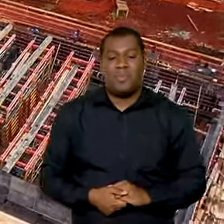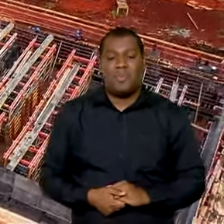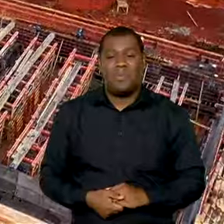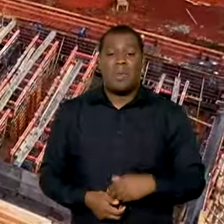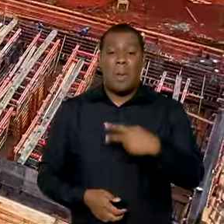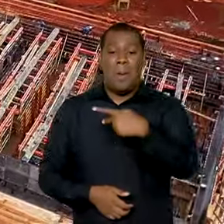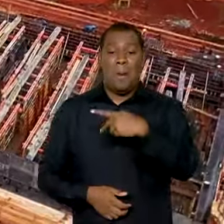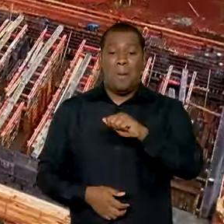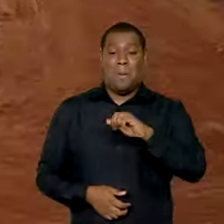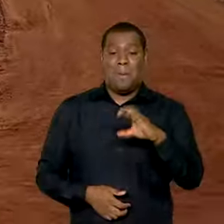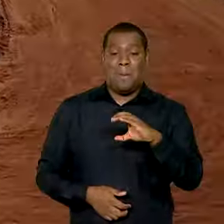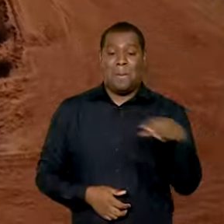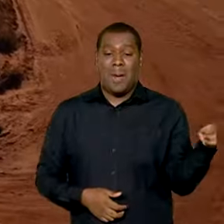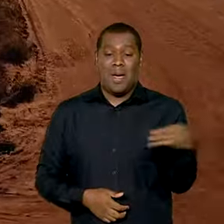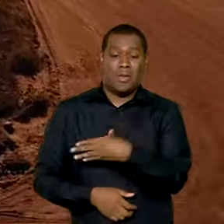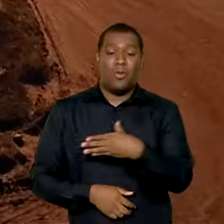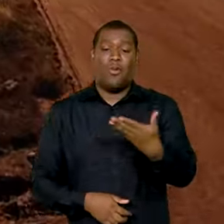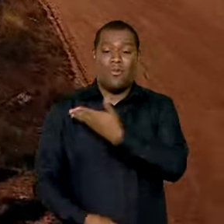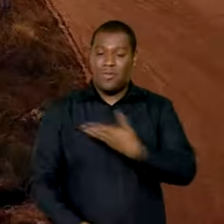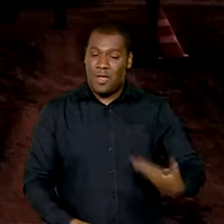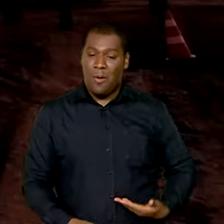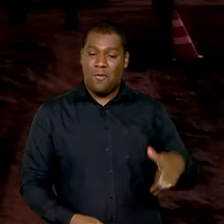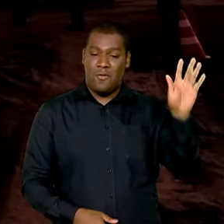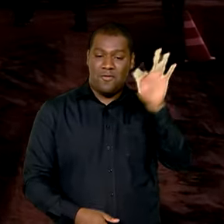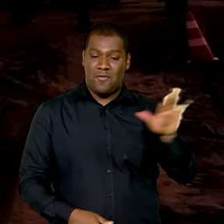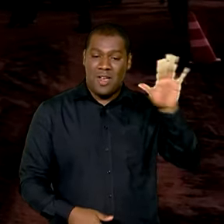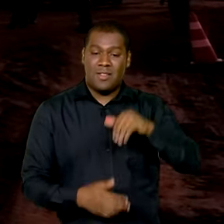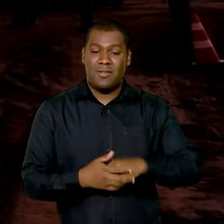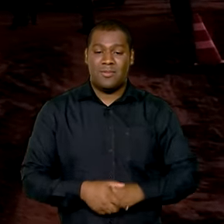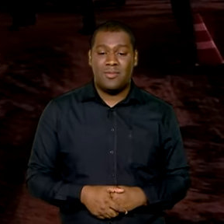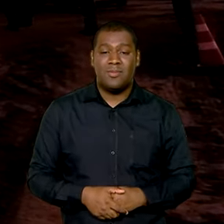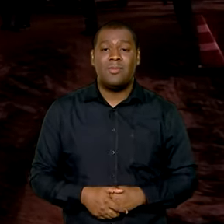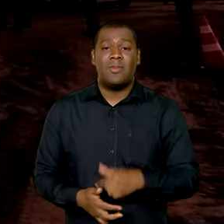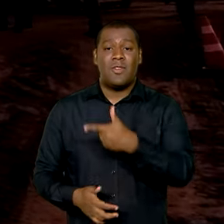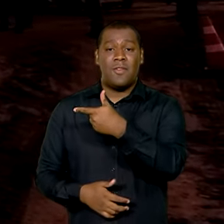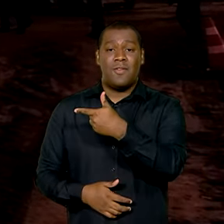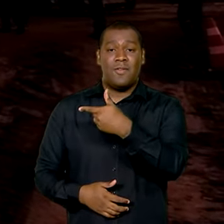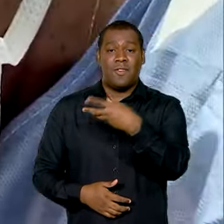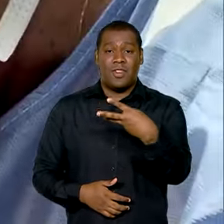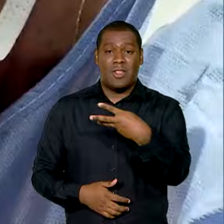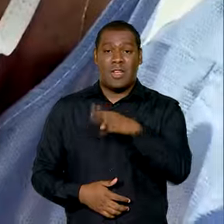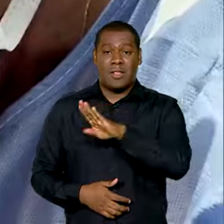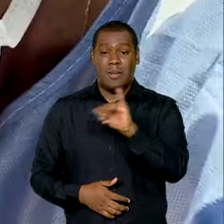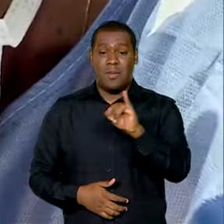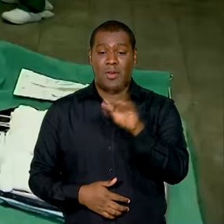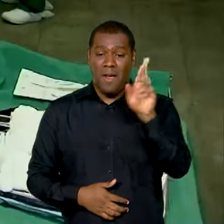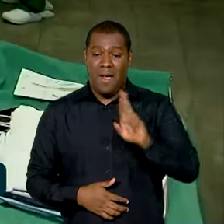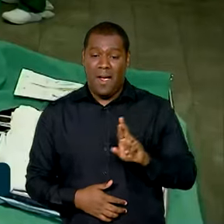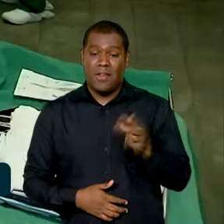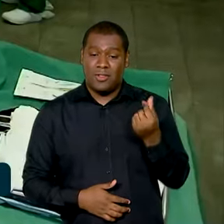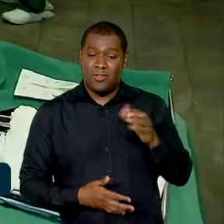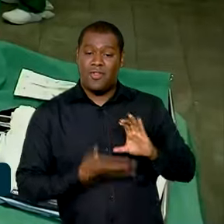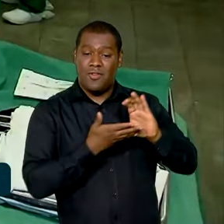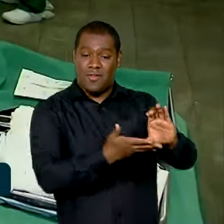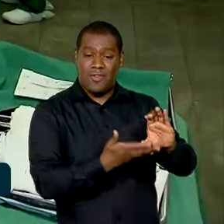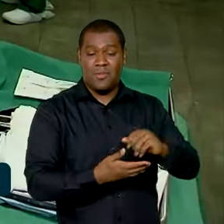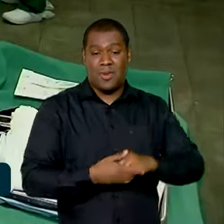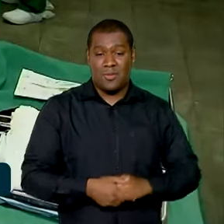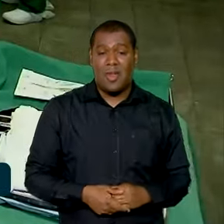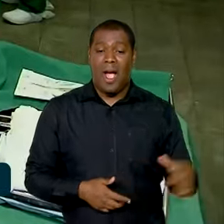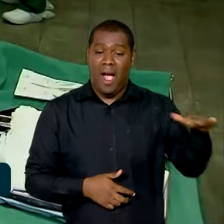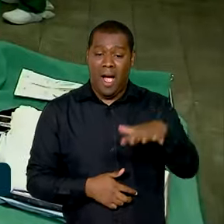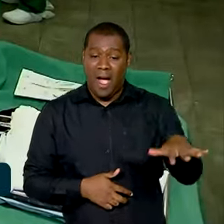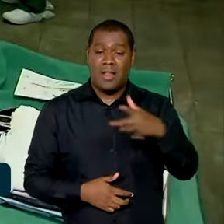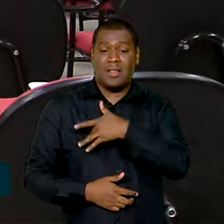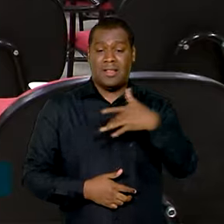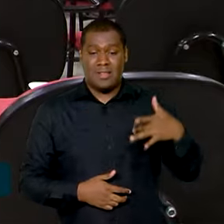O novo PAC Seleções do governo federal terá um total de 23 bilhões de reais em investimentos nas áreas